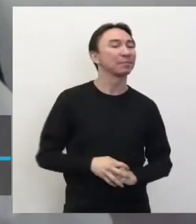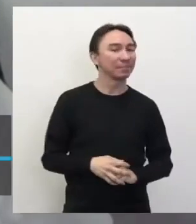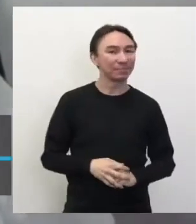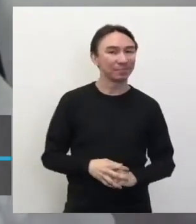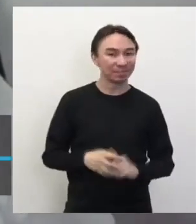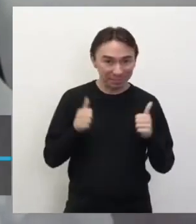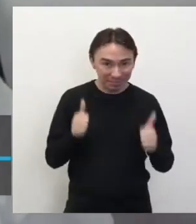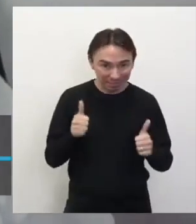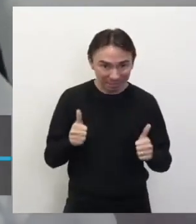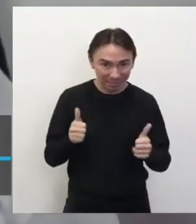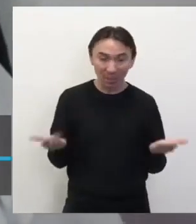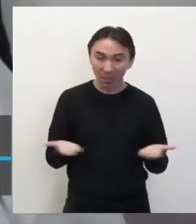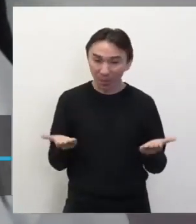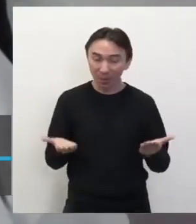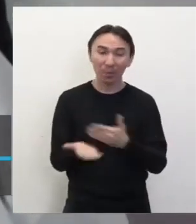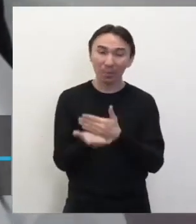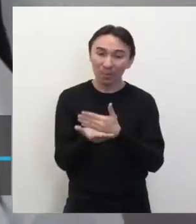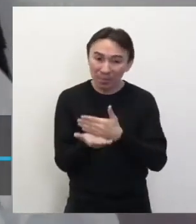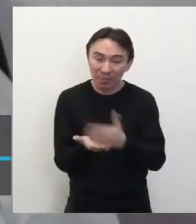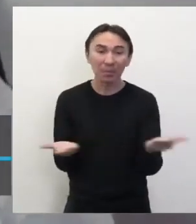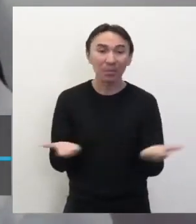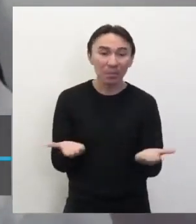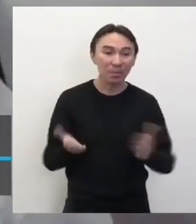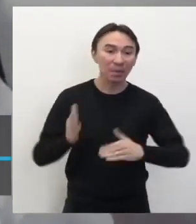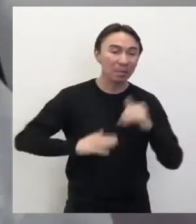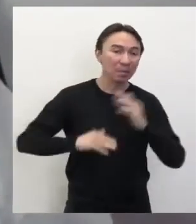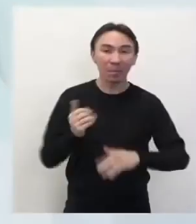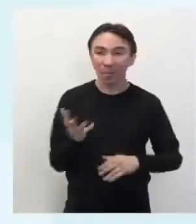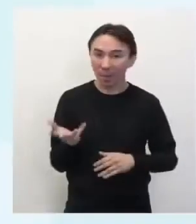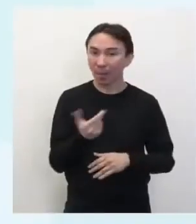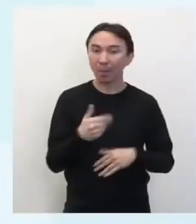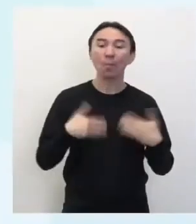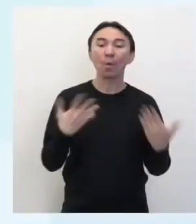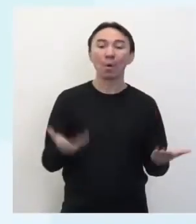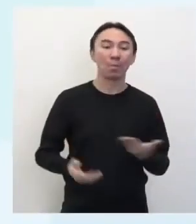vamos começar aí vendo qual é a habilidade que a gente vai trabalhar hoje.